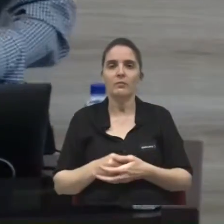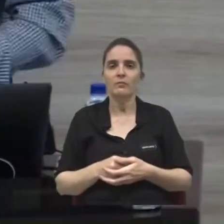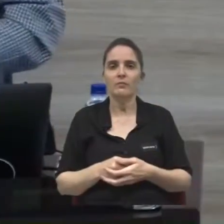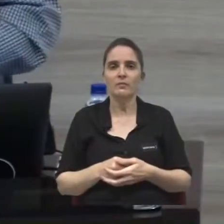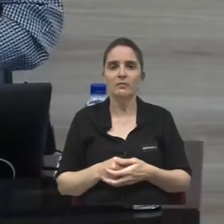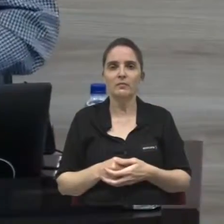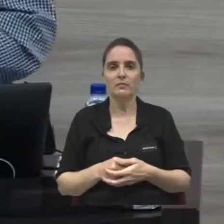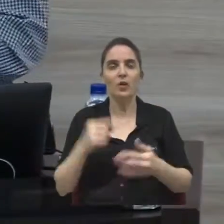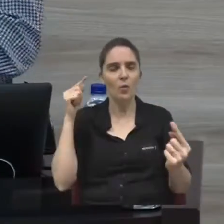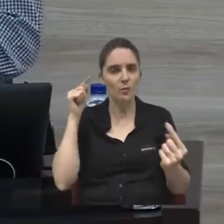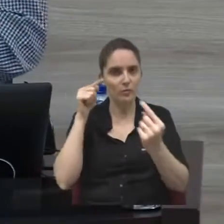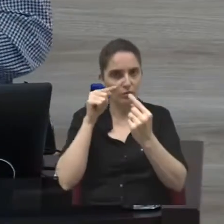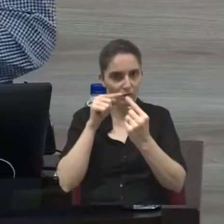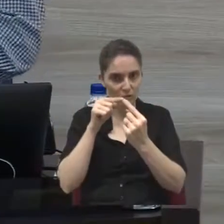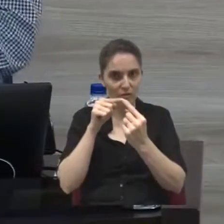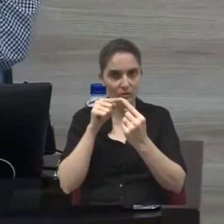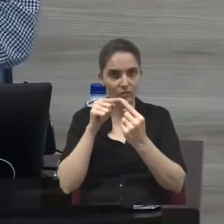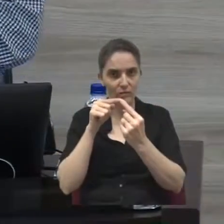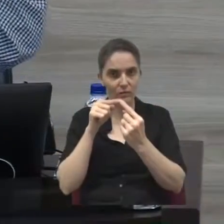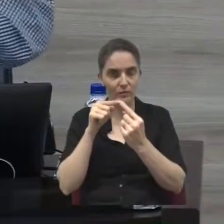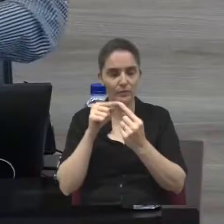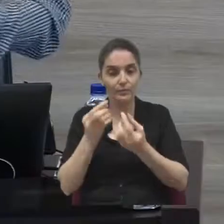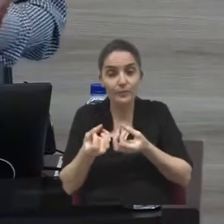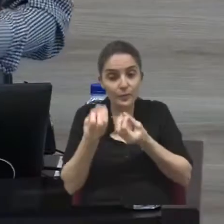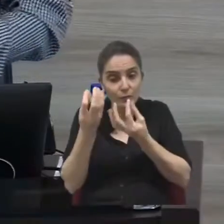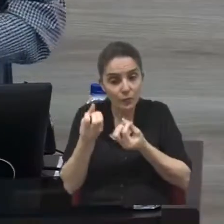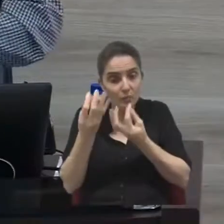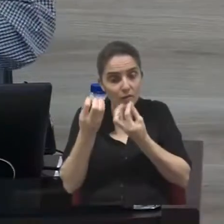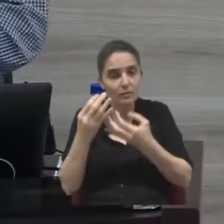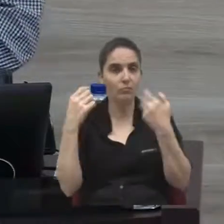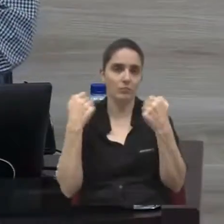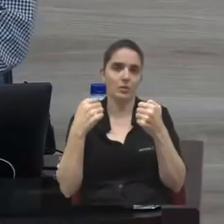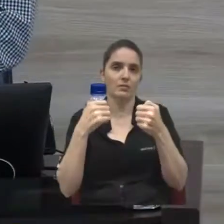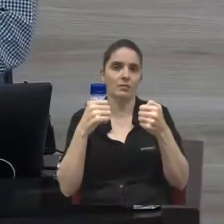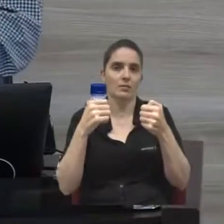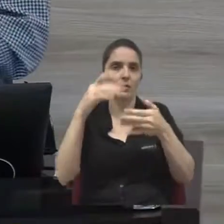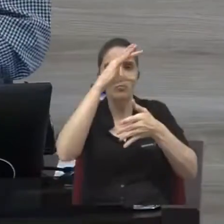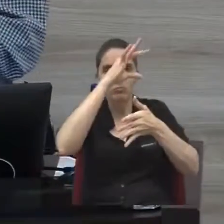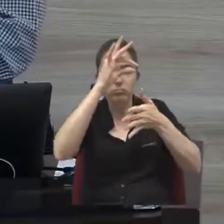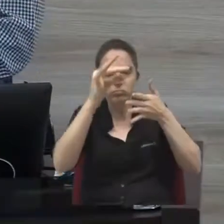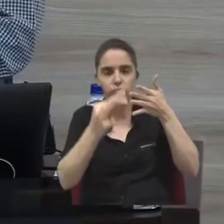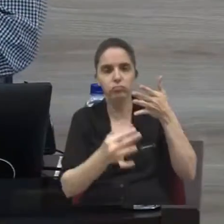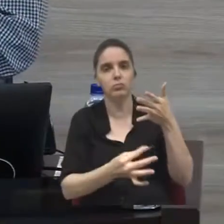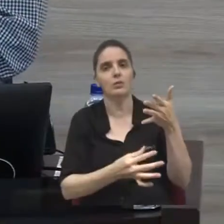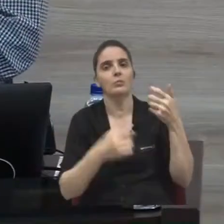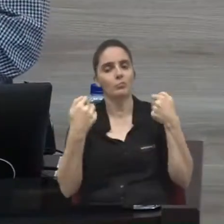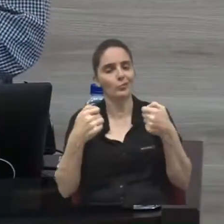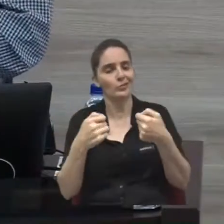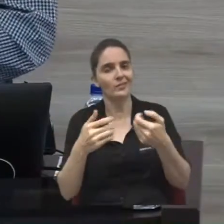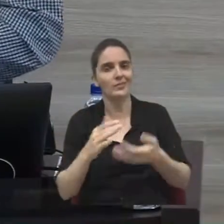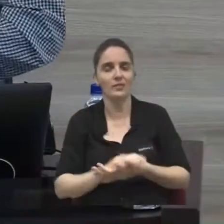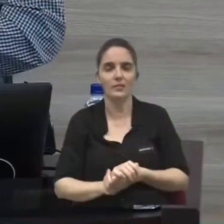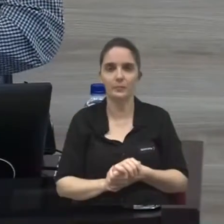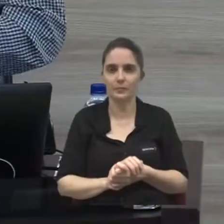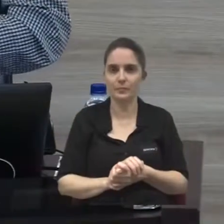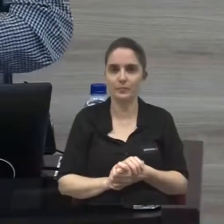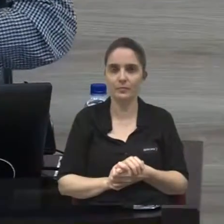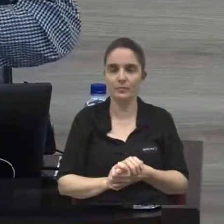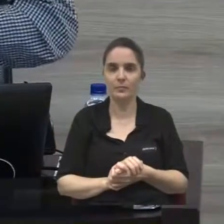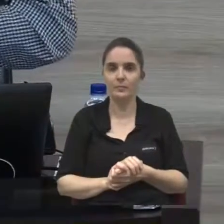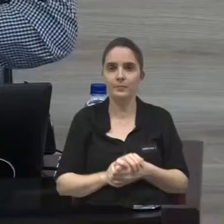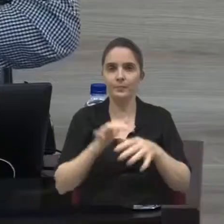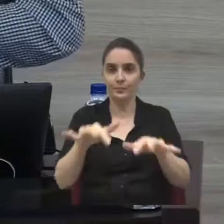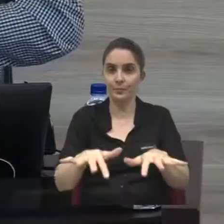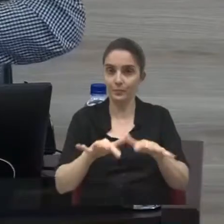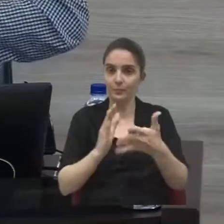a gente possa ter mais informações, mais detalhe, sendo que hoje nós vamos, com certeza, acredito eu, que o plenário aprovará